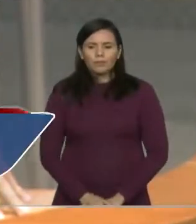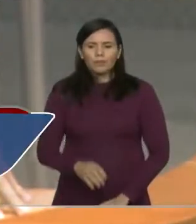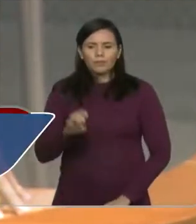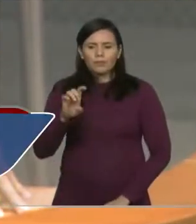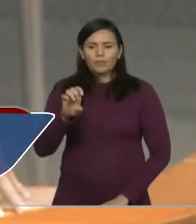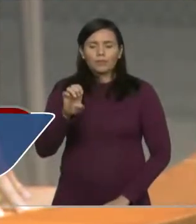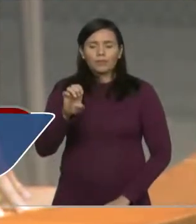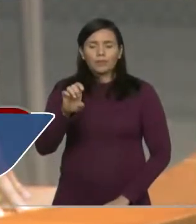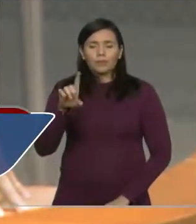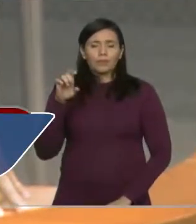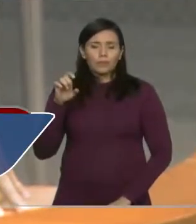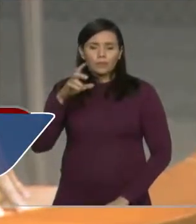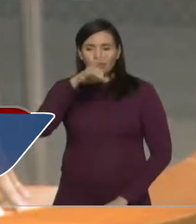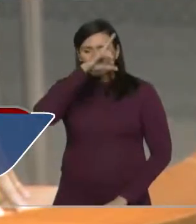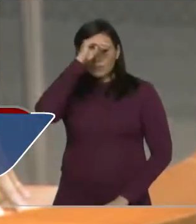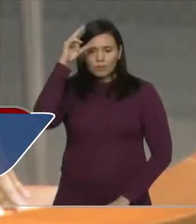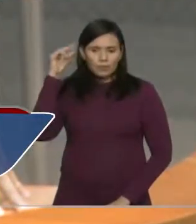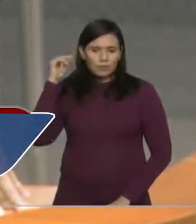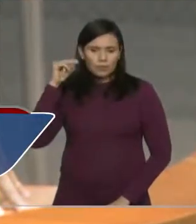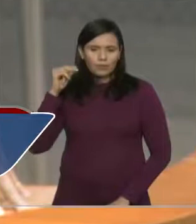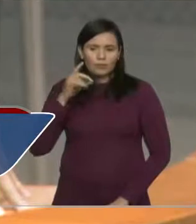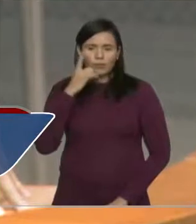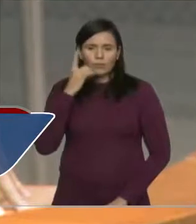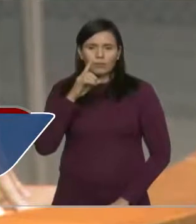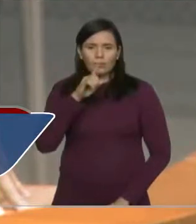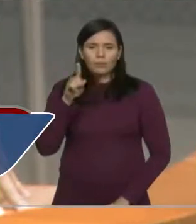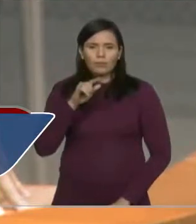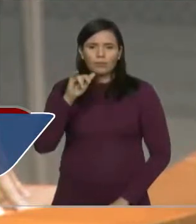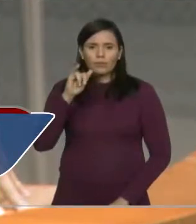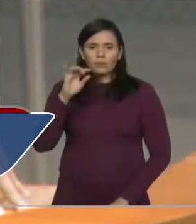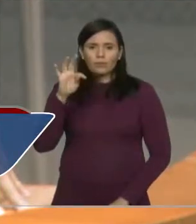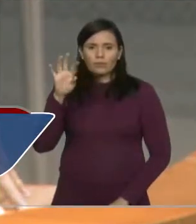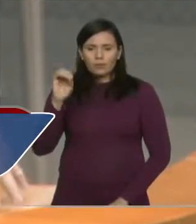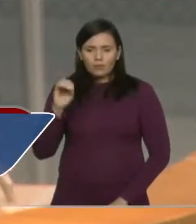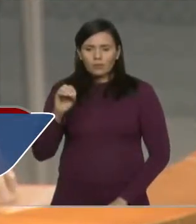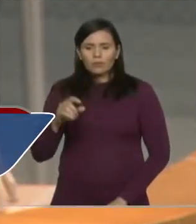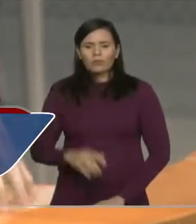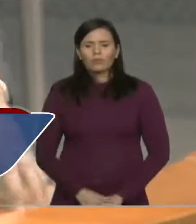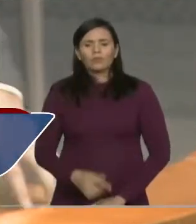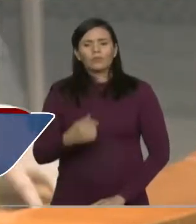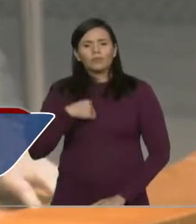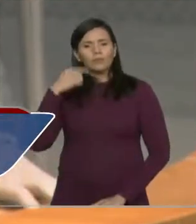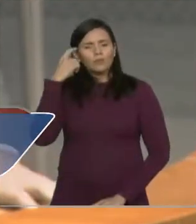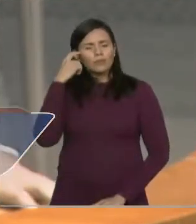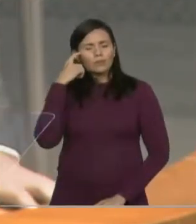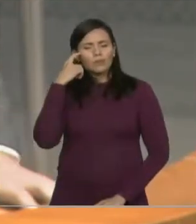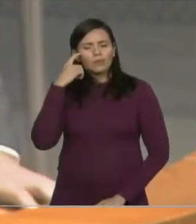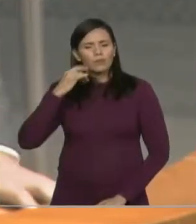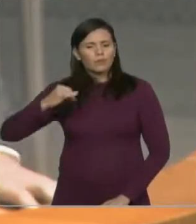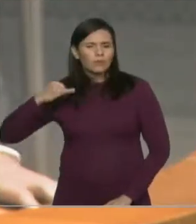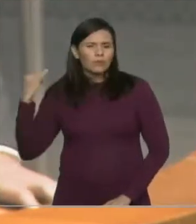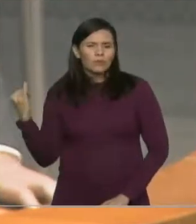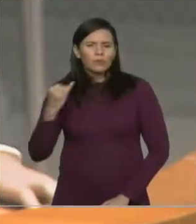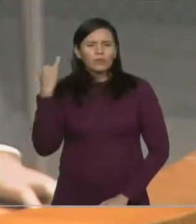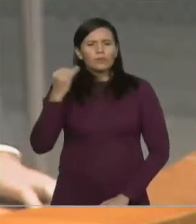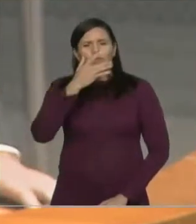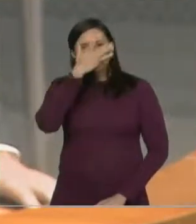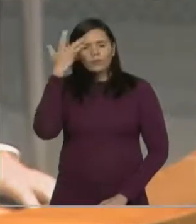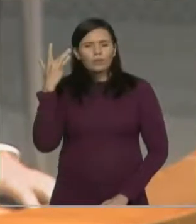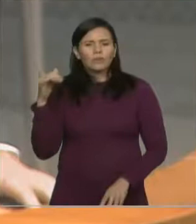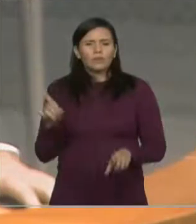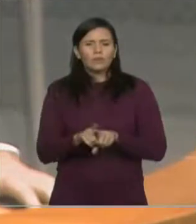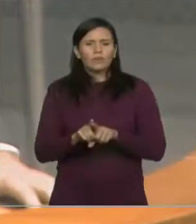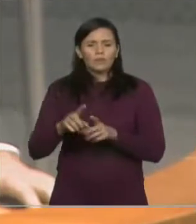eterno prefeito, Zito Rolim, deputado, é importante as pessoas utilizarem também essa tribuna para elogiar,